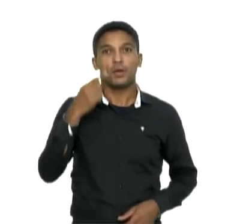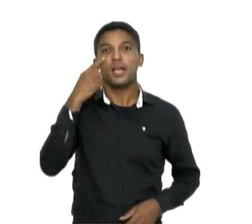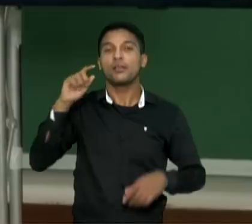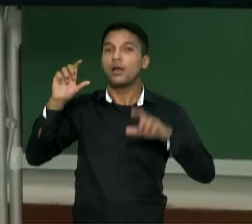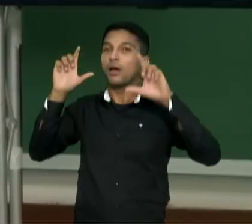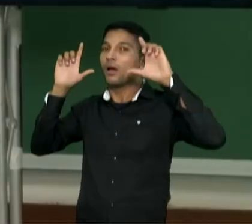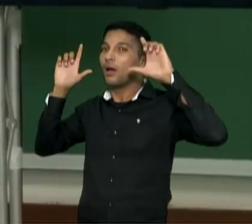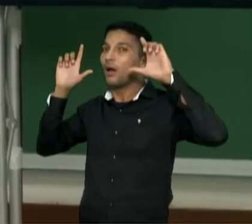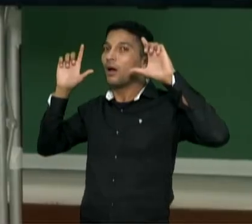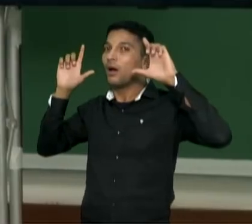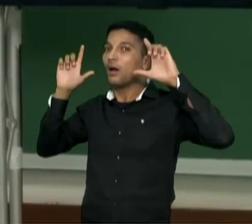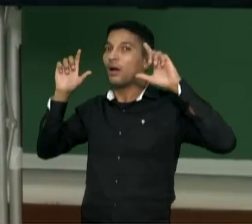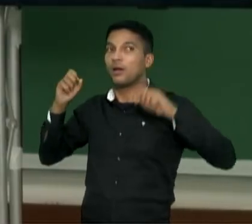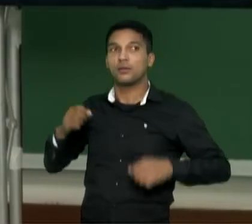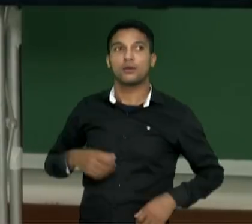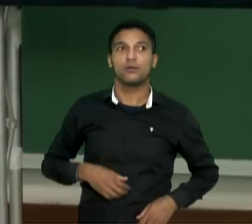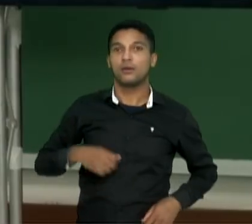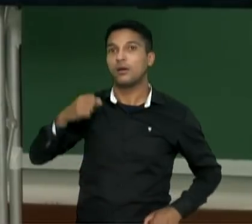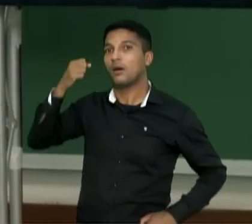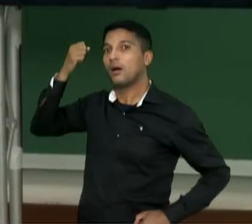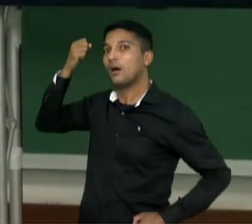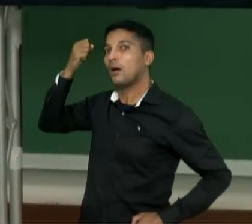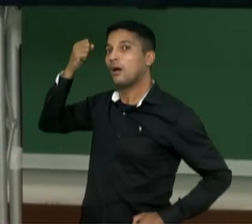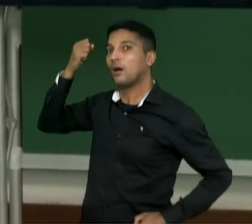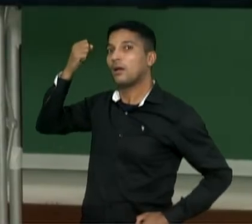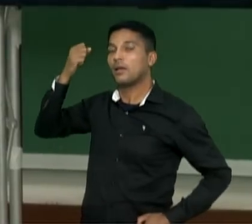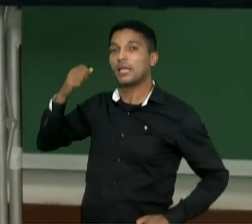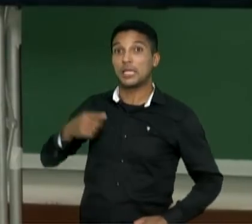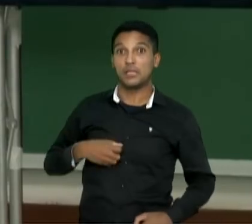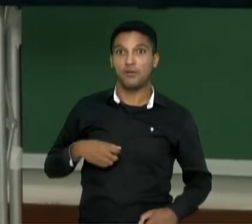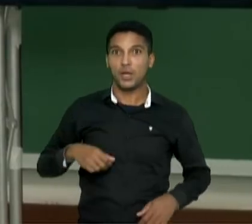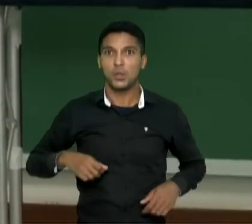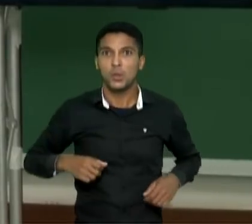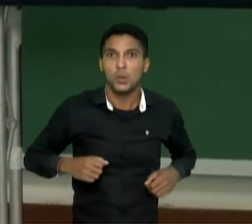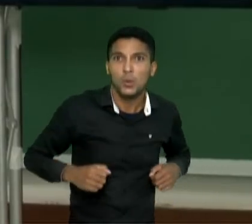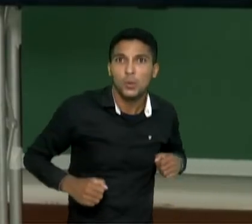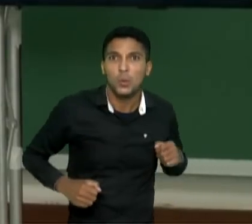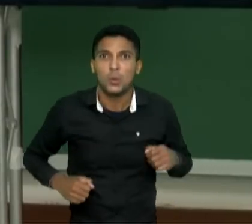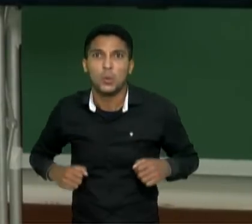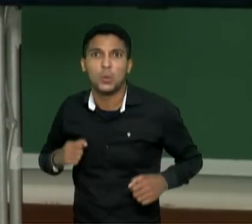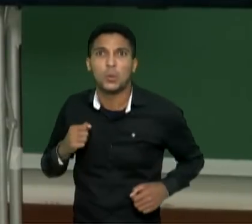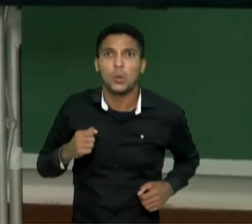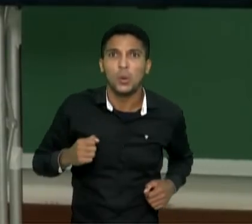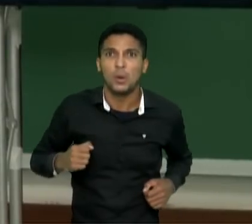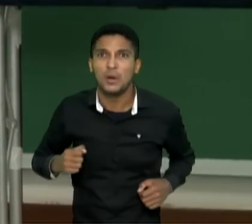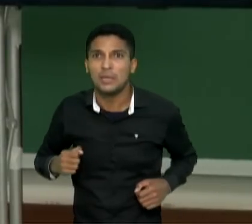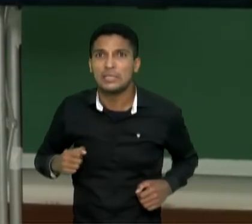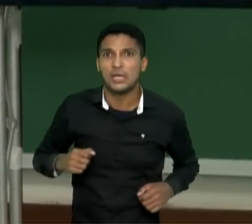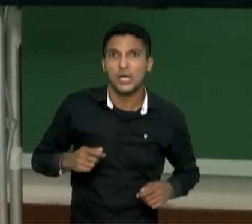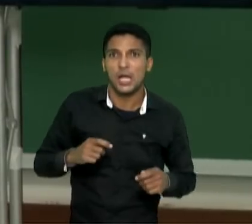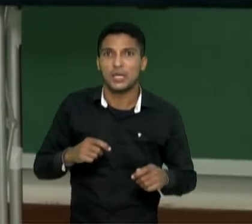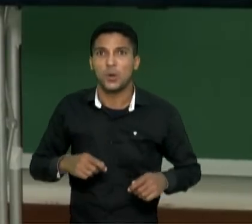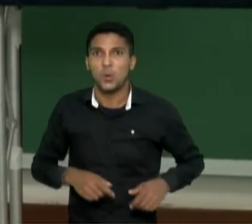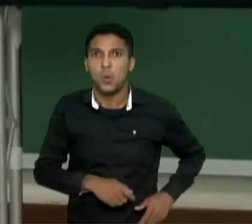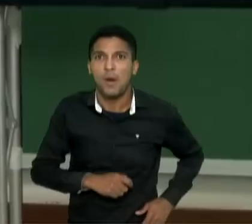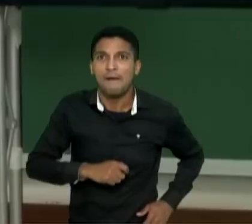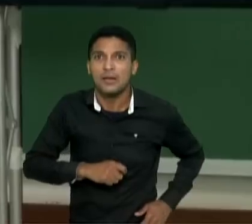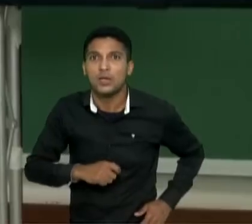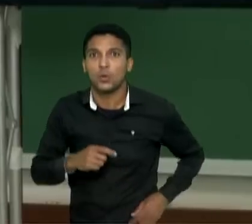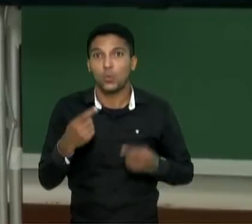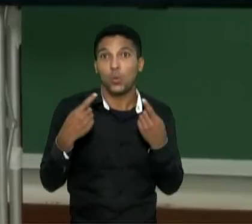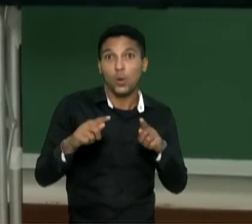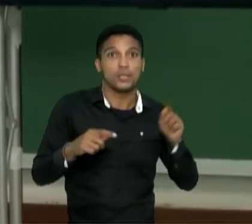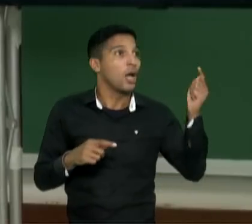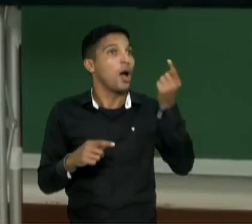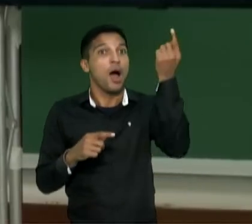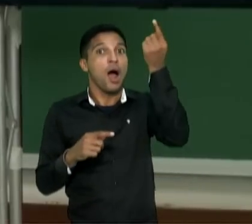tranquilo, Davi que vai enfrentar uma batalha contra um gigante. Ele está com o olhar atento, mas ele está bem tranquilo assim.